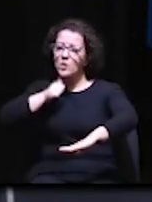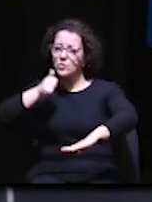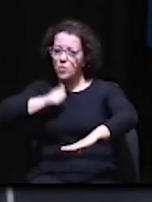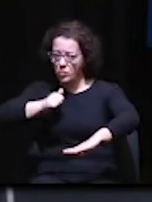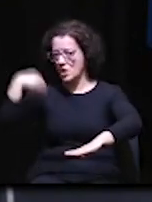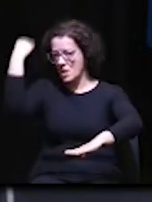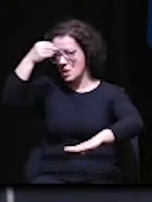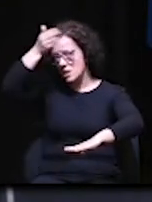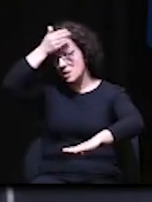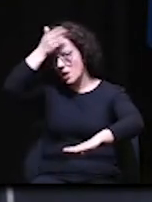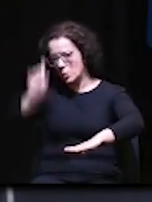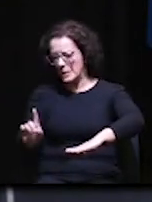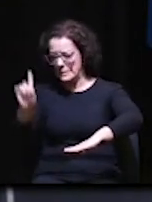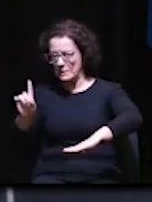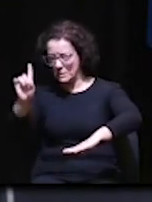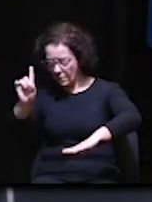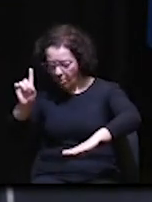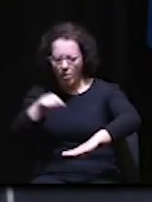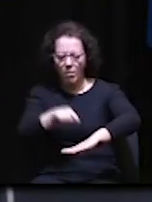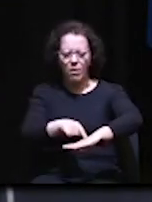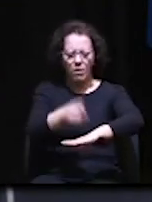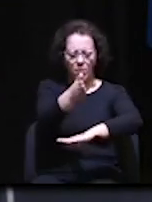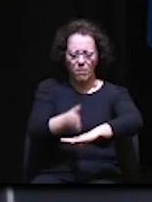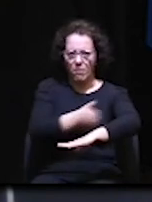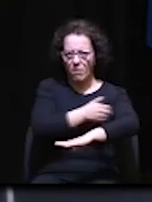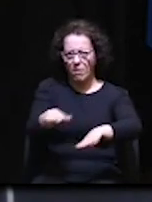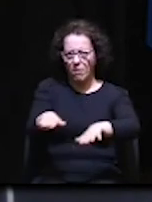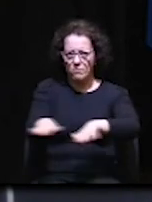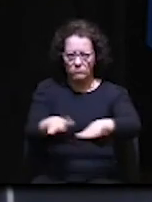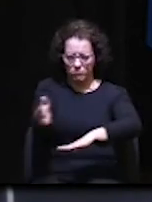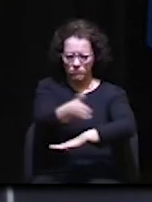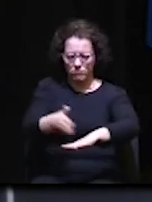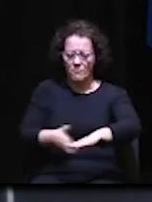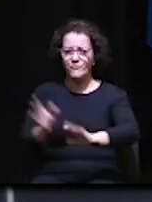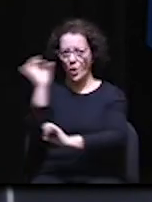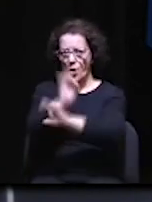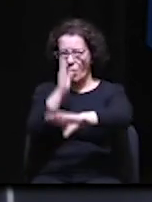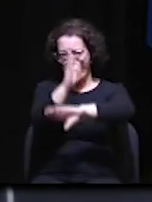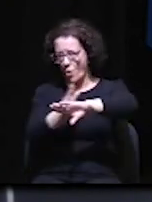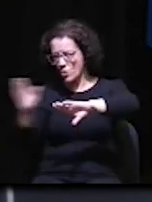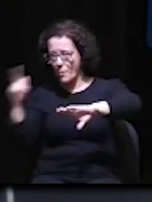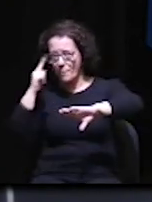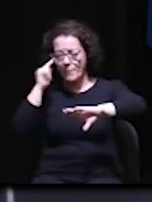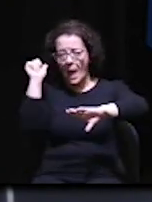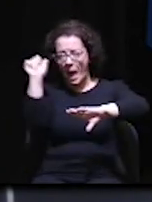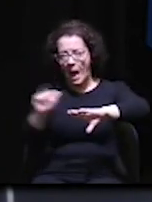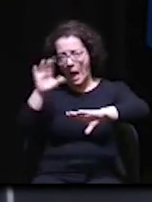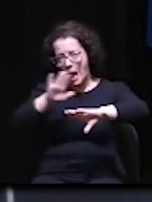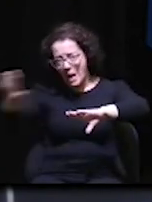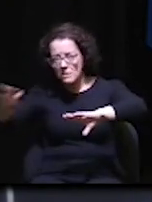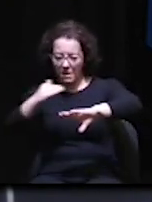que está na fronteira entre as placas tectónicas euroasiática e africana, e que o risco sísmico em Portugal é um